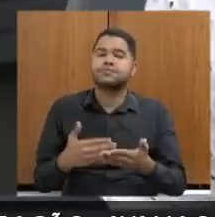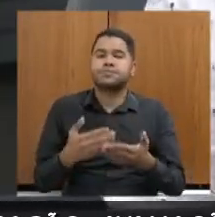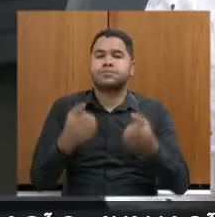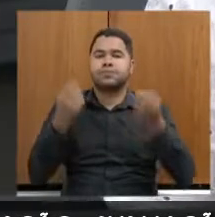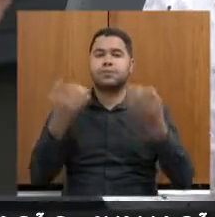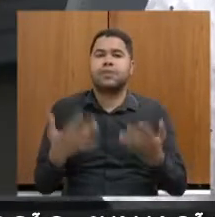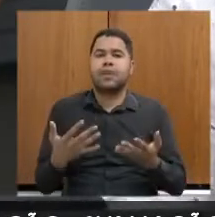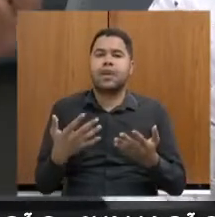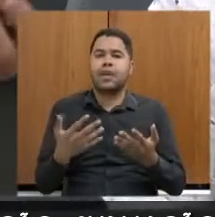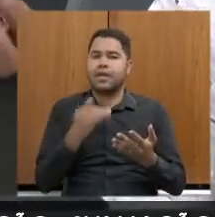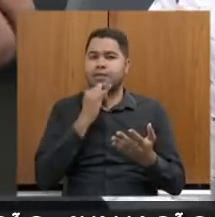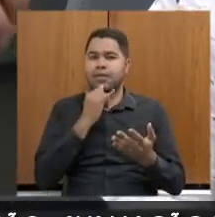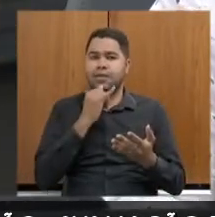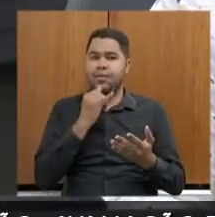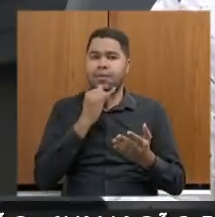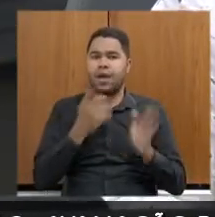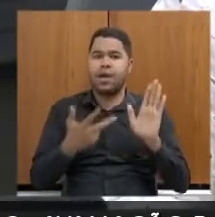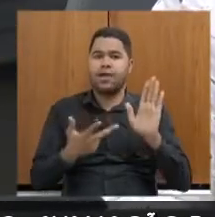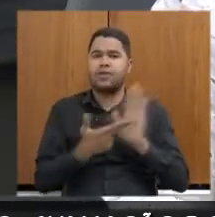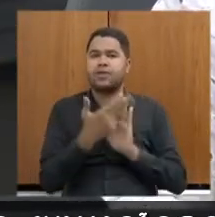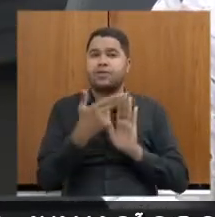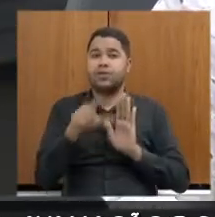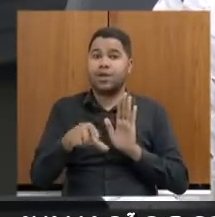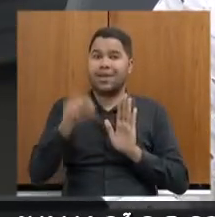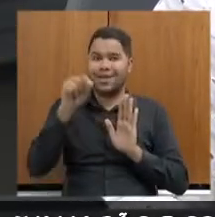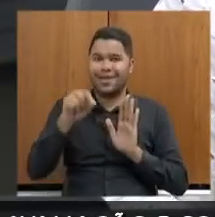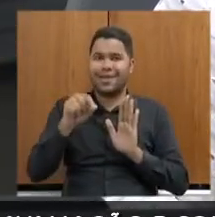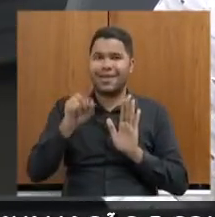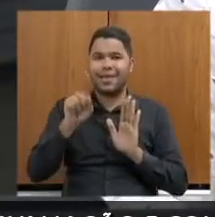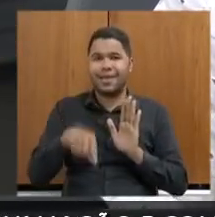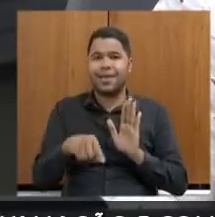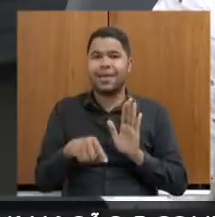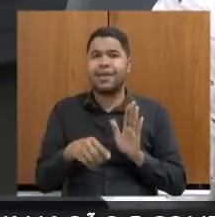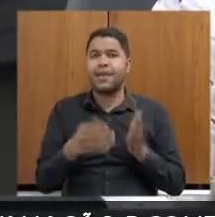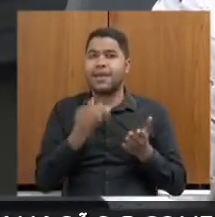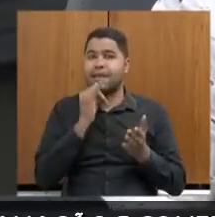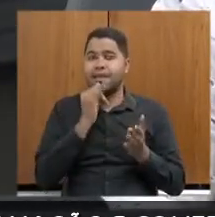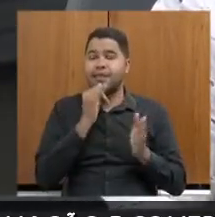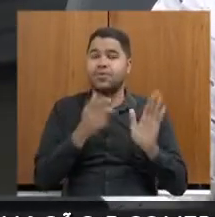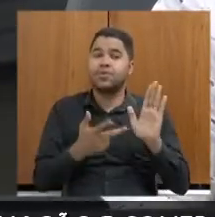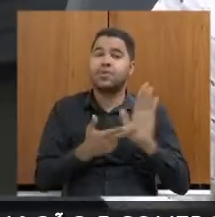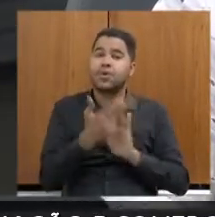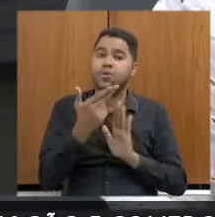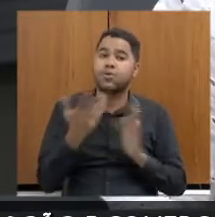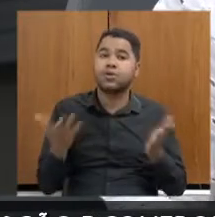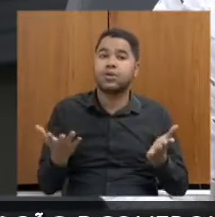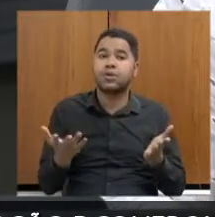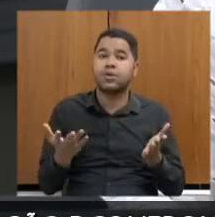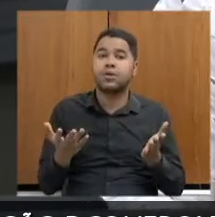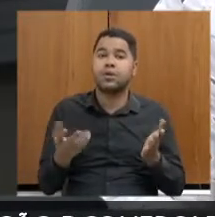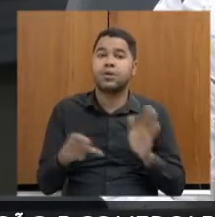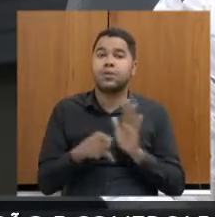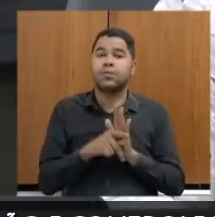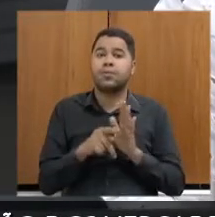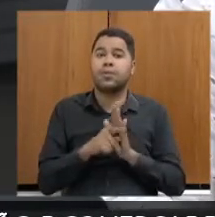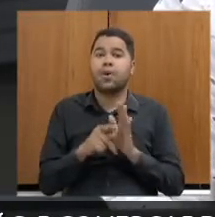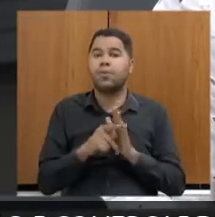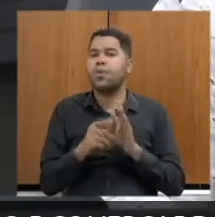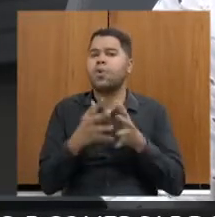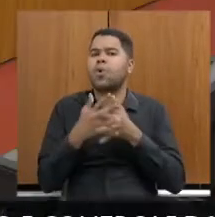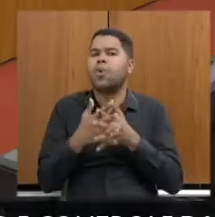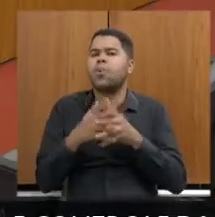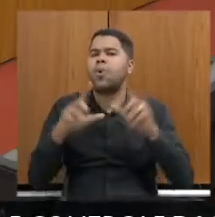quando eu falo a cirurgia eletiva tentar nos assistindo e sabe o que que é muito a ver que que é uma efetivo Leite fazer cirurgias de baixa complexidade